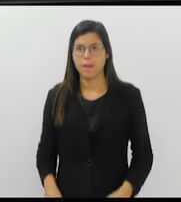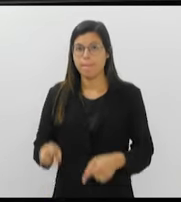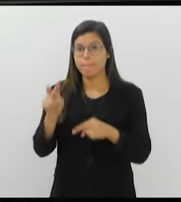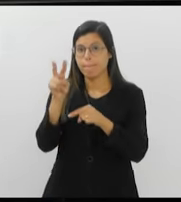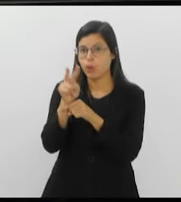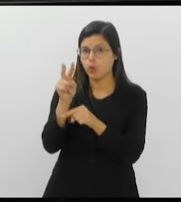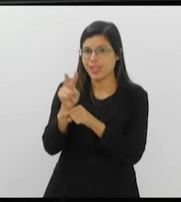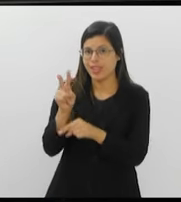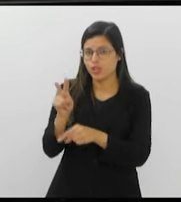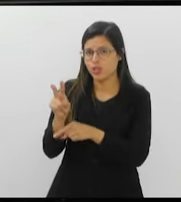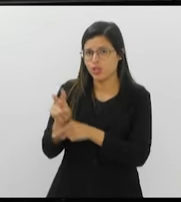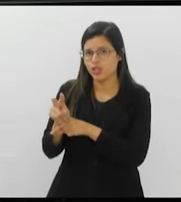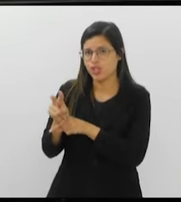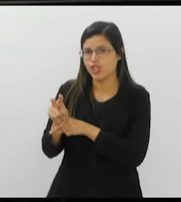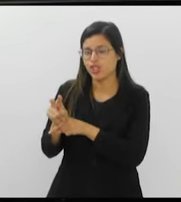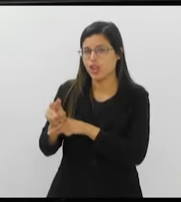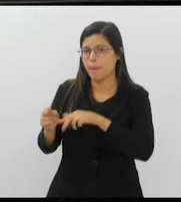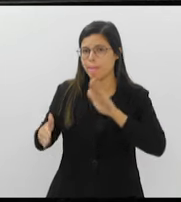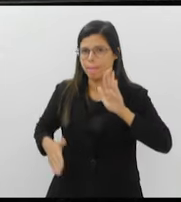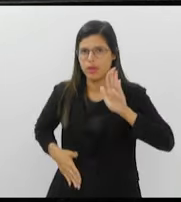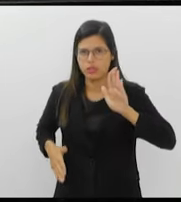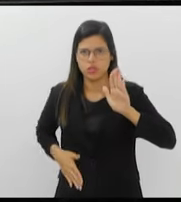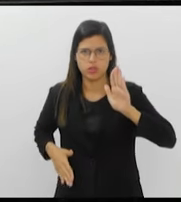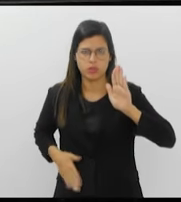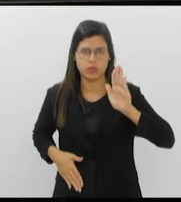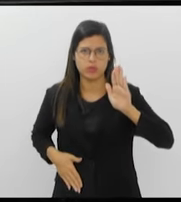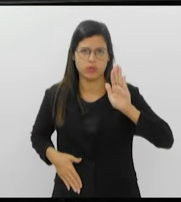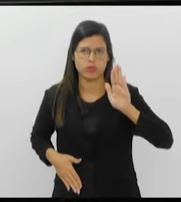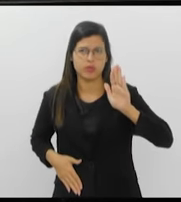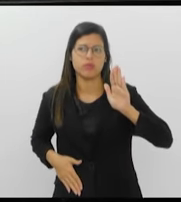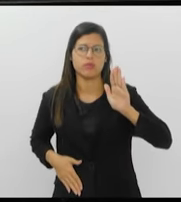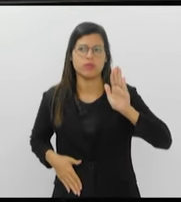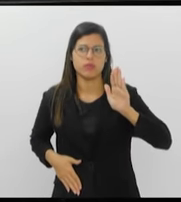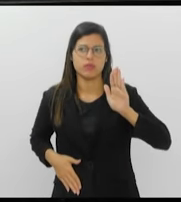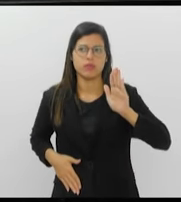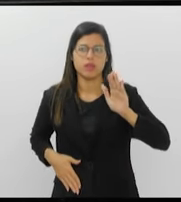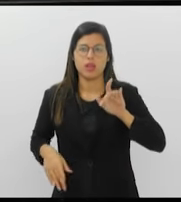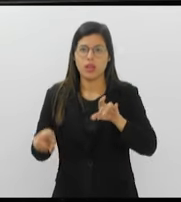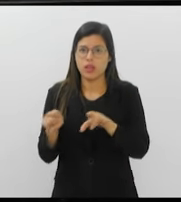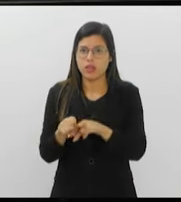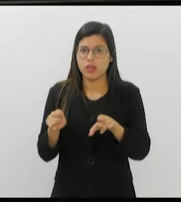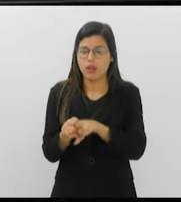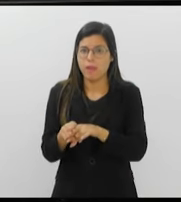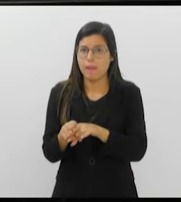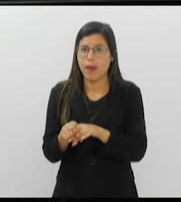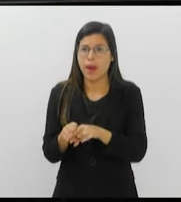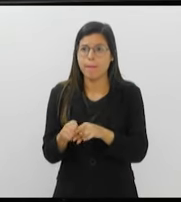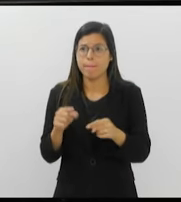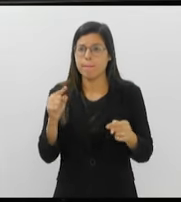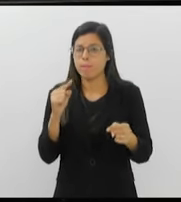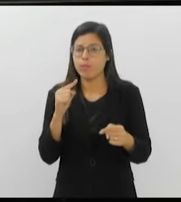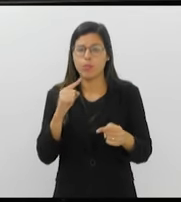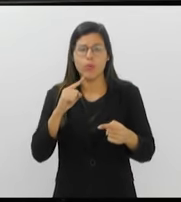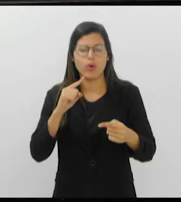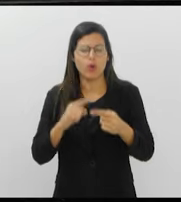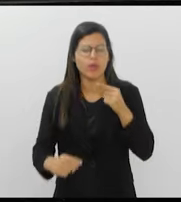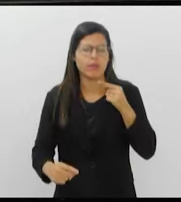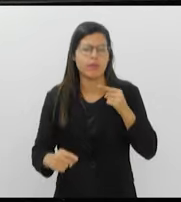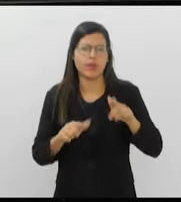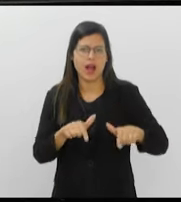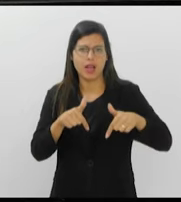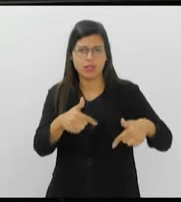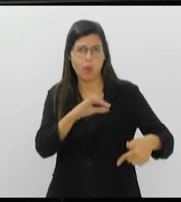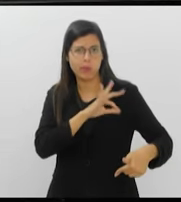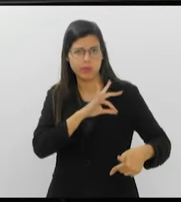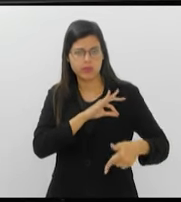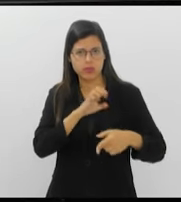Proteger os criminosos e inviabilizar as operações policiais no